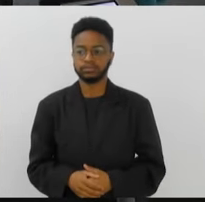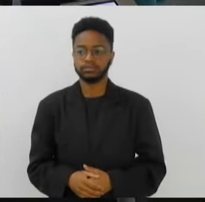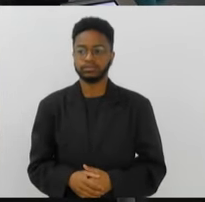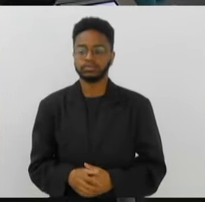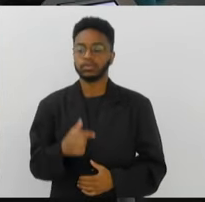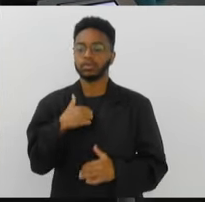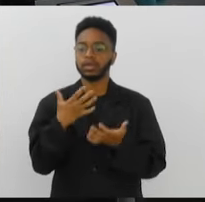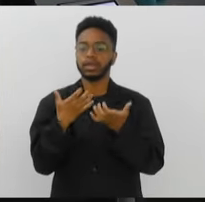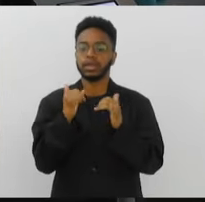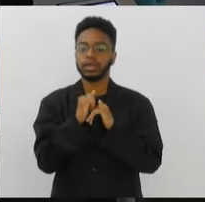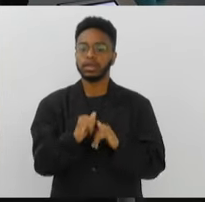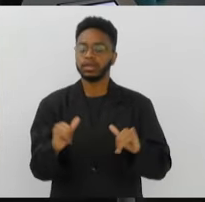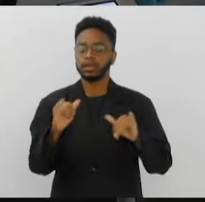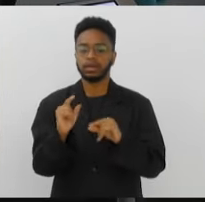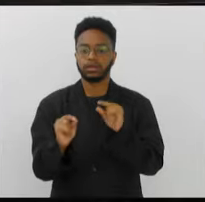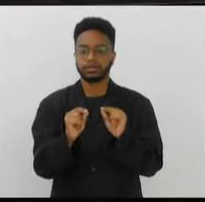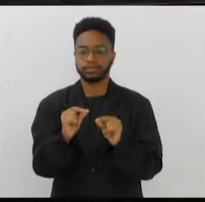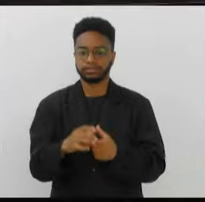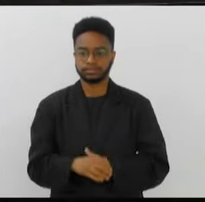reafirmar